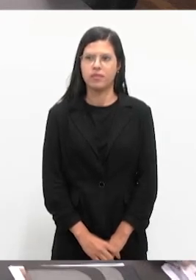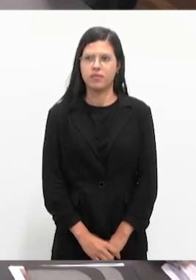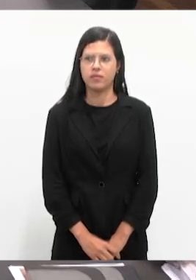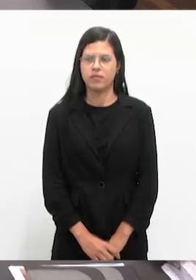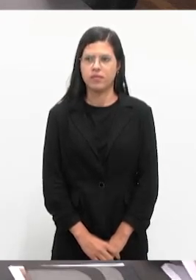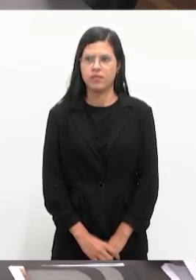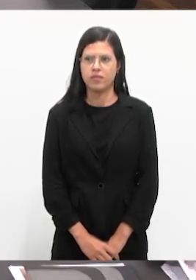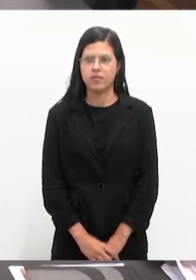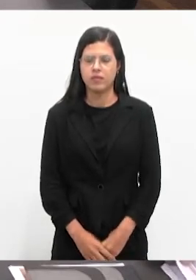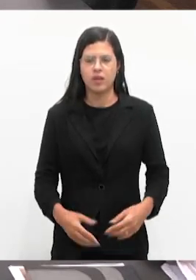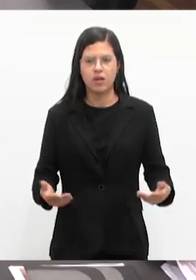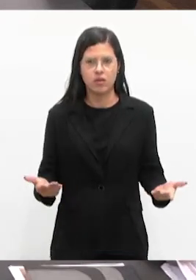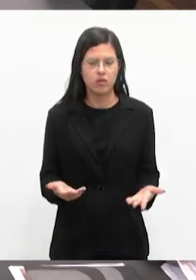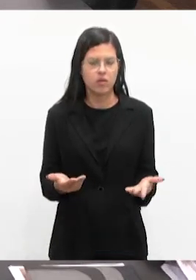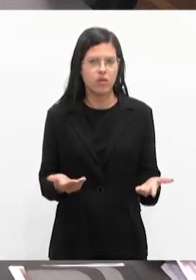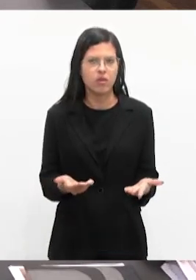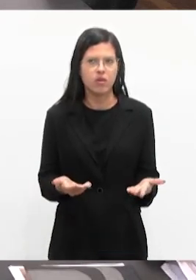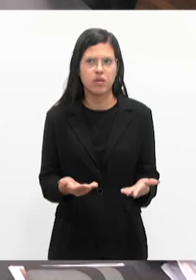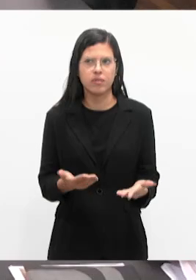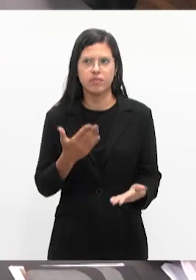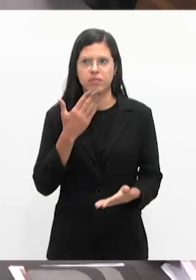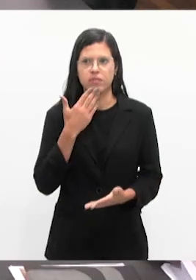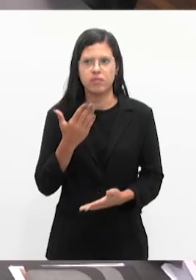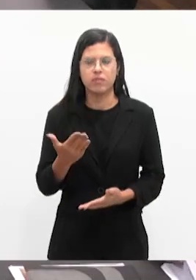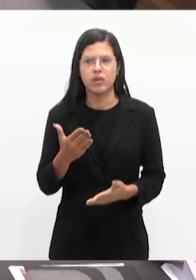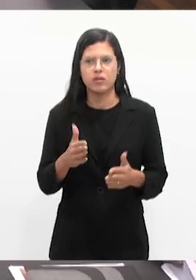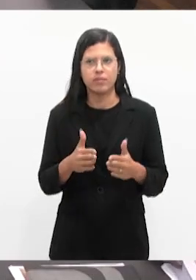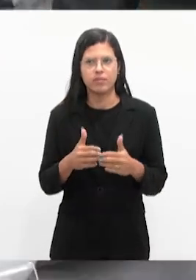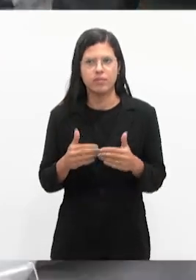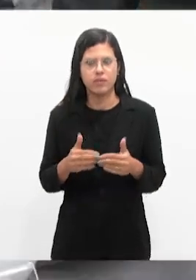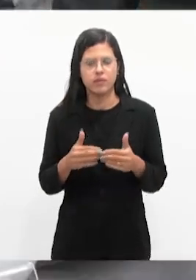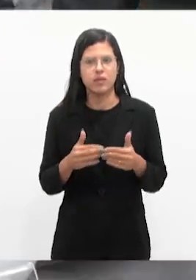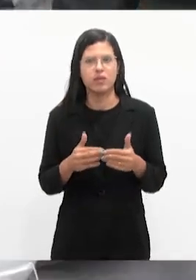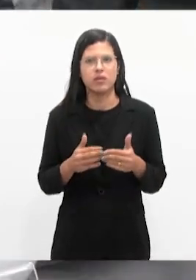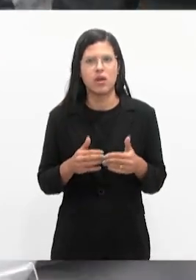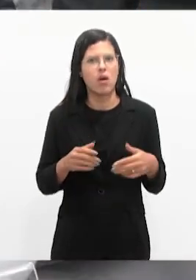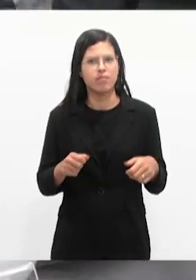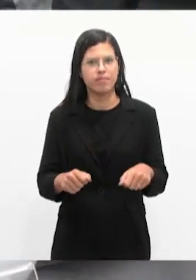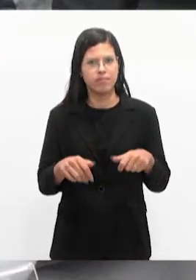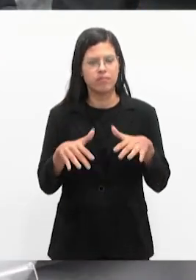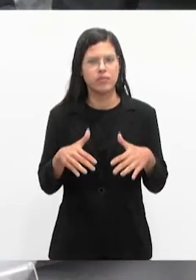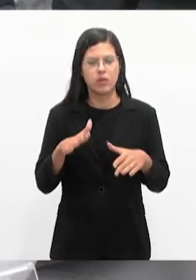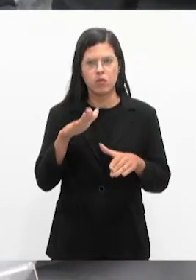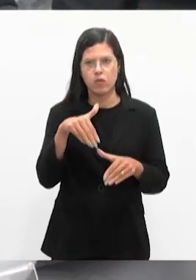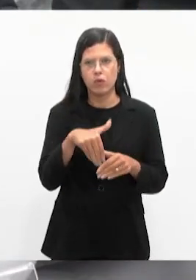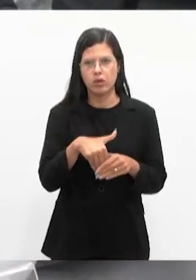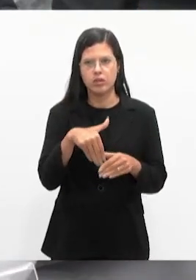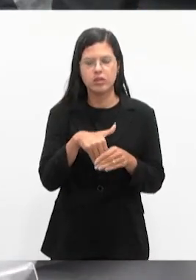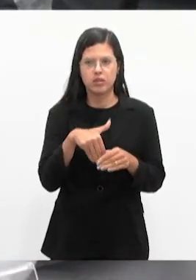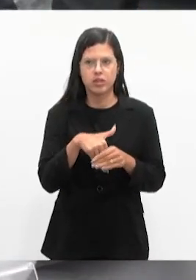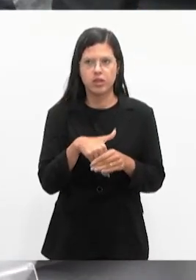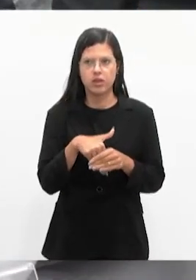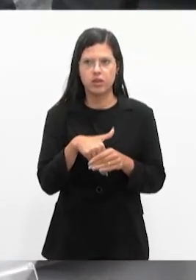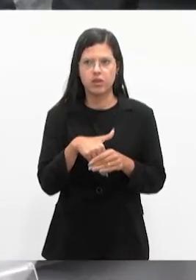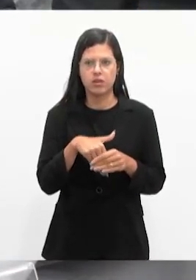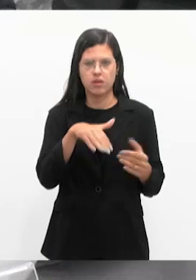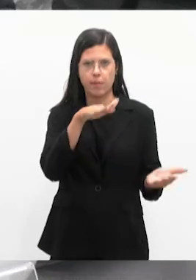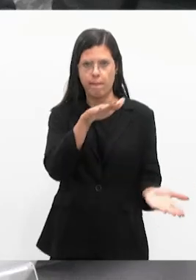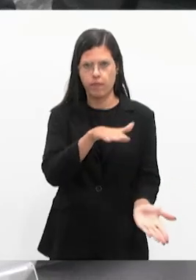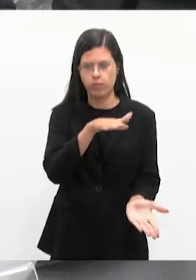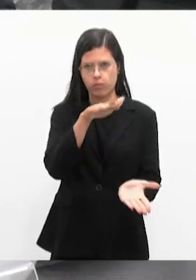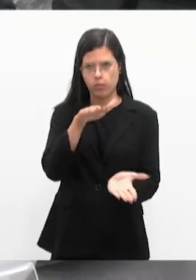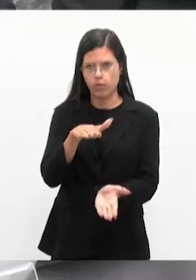Vamos discutir agora, peço licença ao plenário, para que possamos votar em